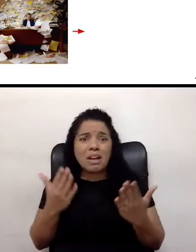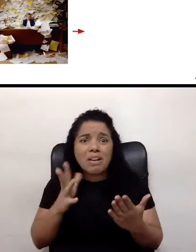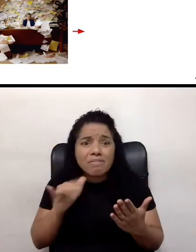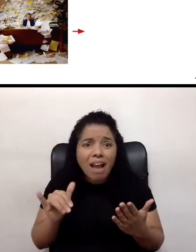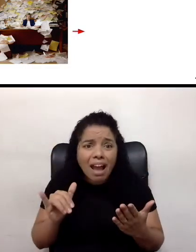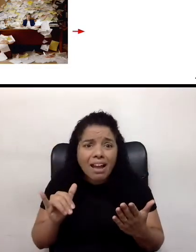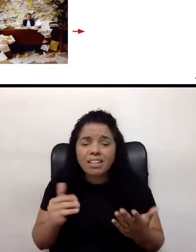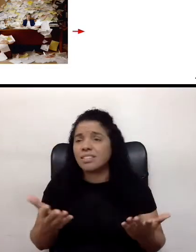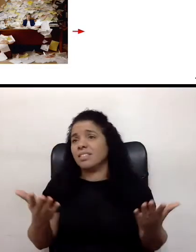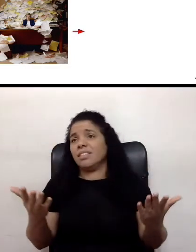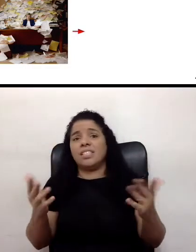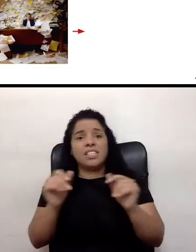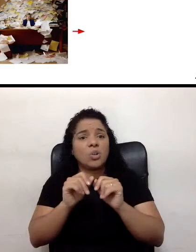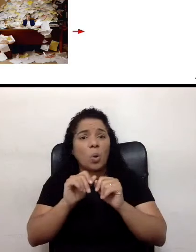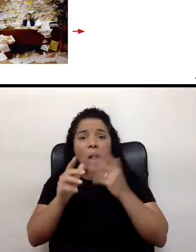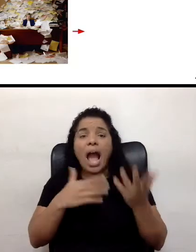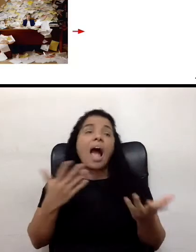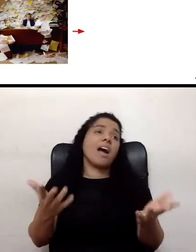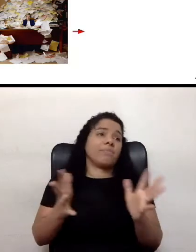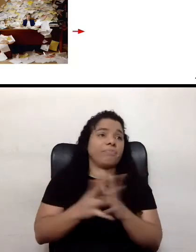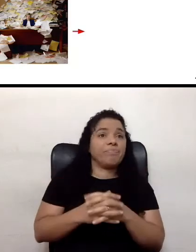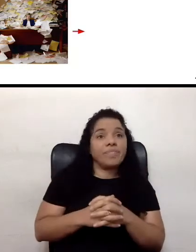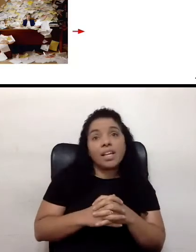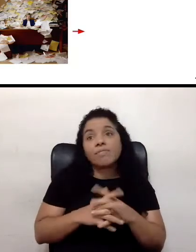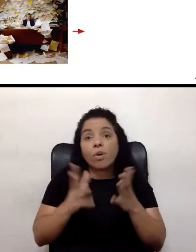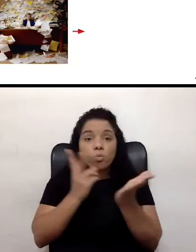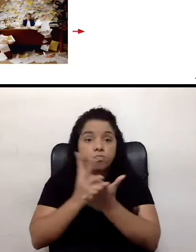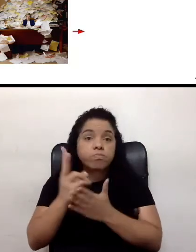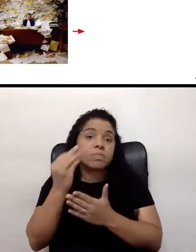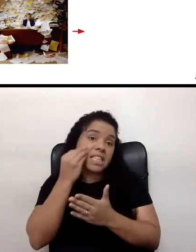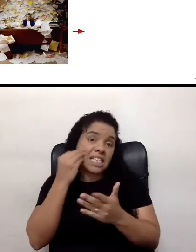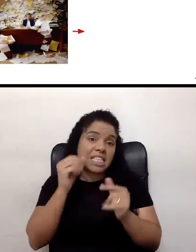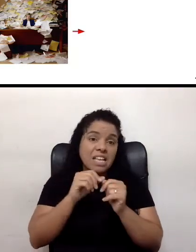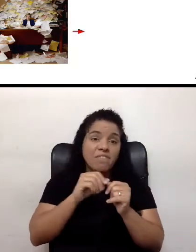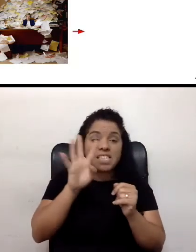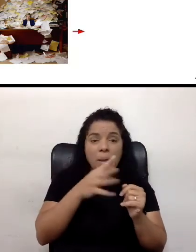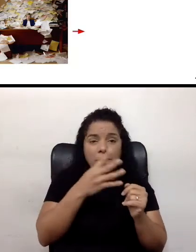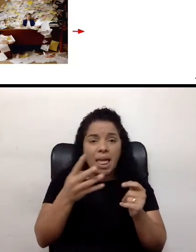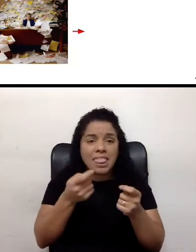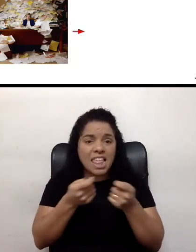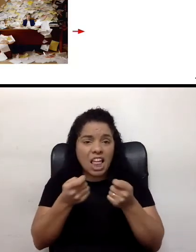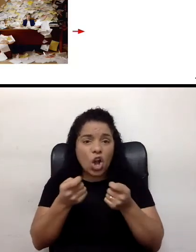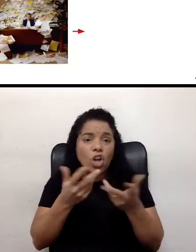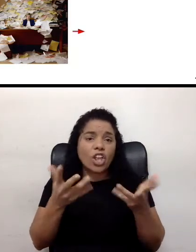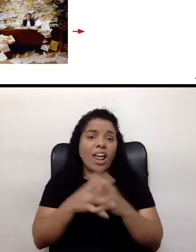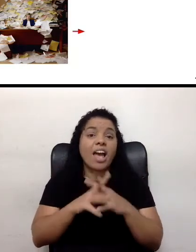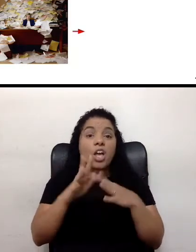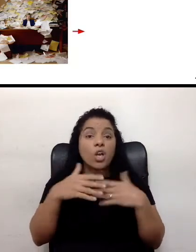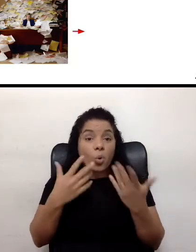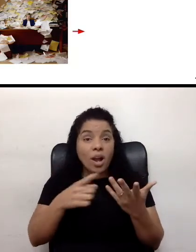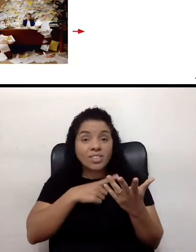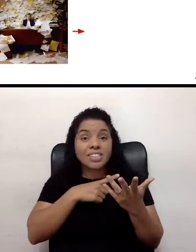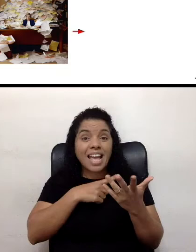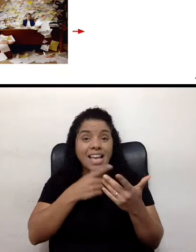essa visão de que, vão continuar testando, vão fazer planilha para controlar. Quando a gente tem